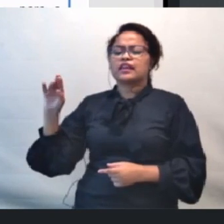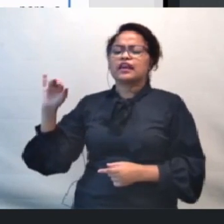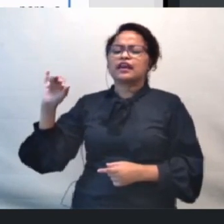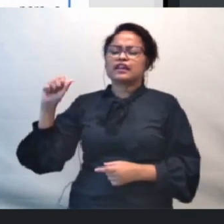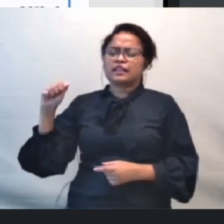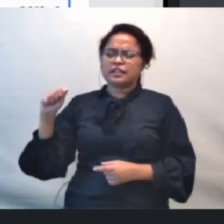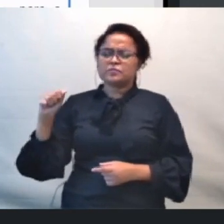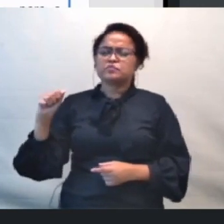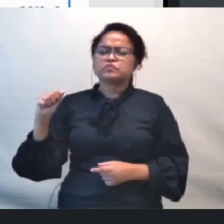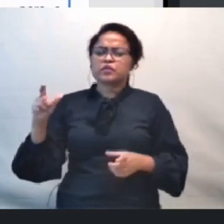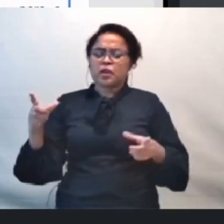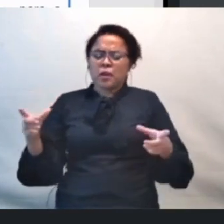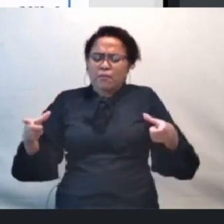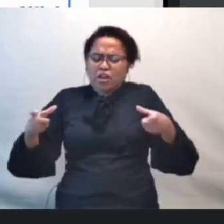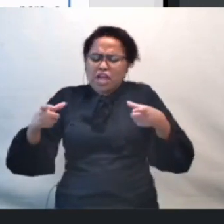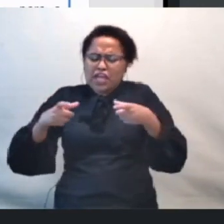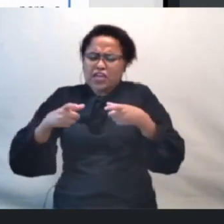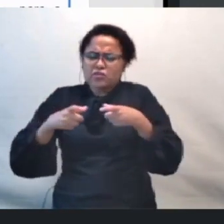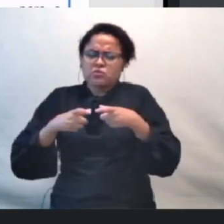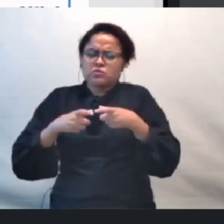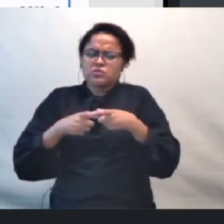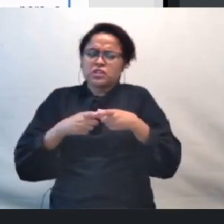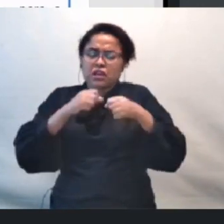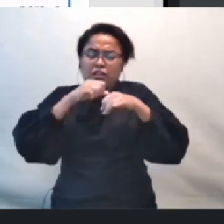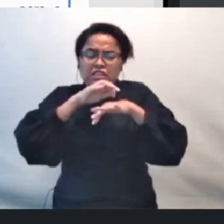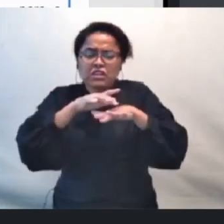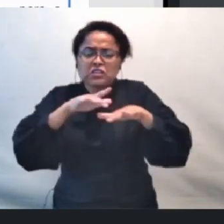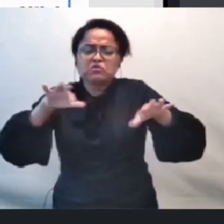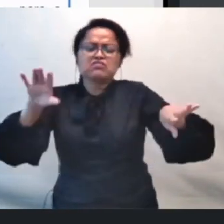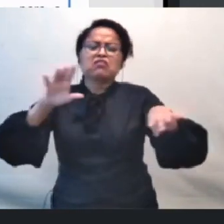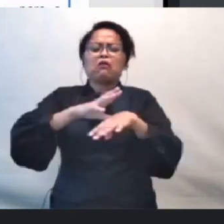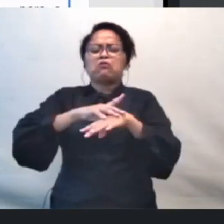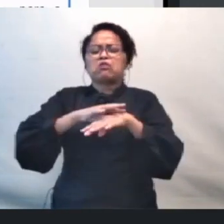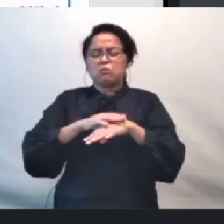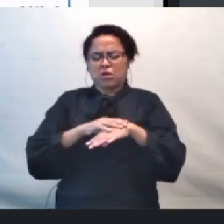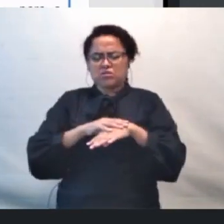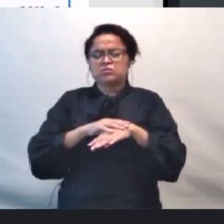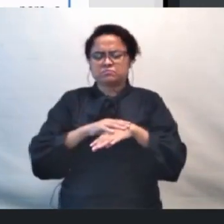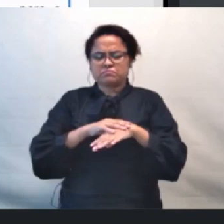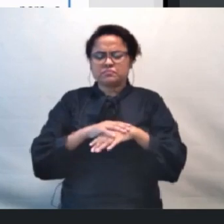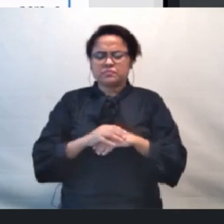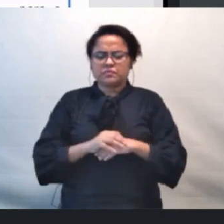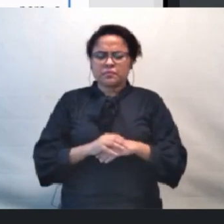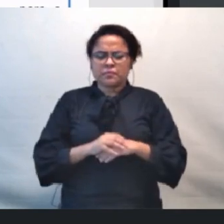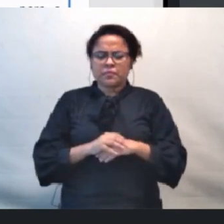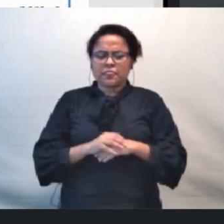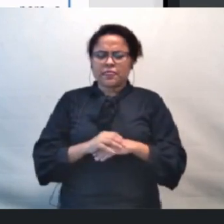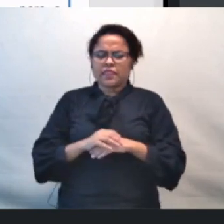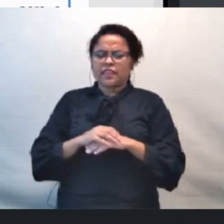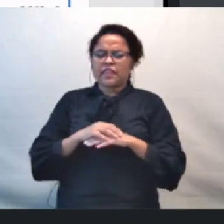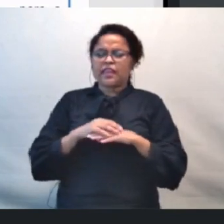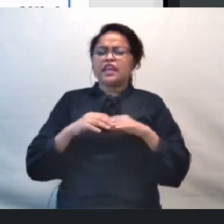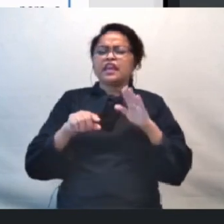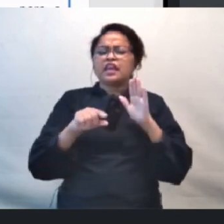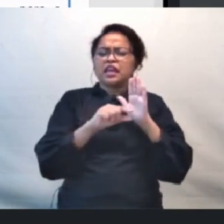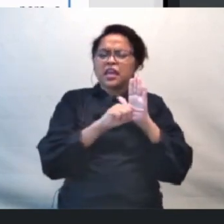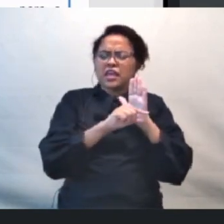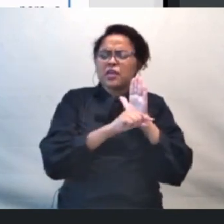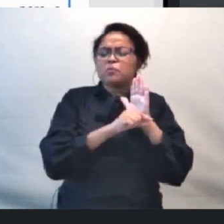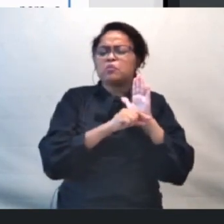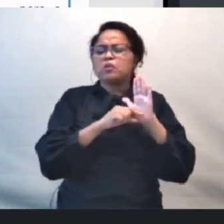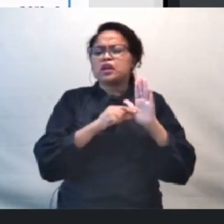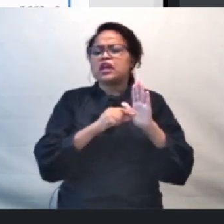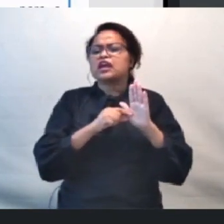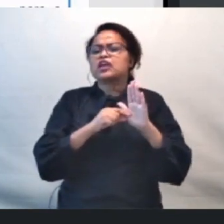a capacidade de reduzir a transmissão da doença. Logo abaixo, também no terceiro